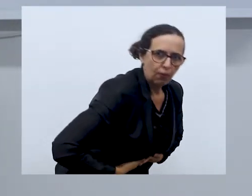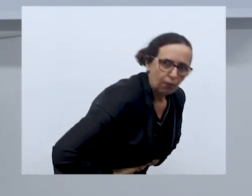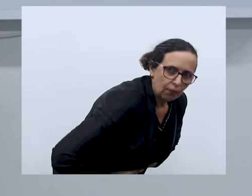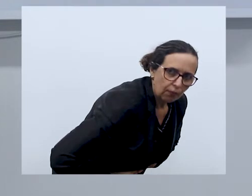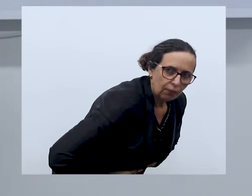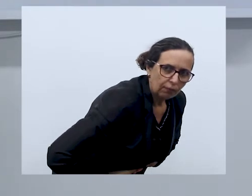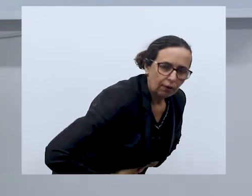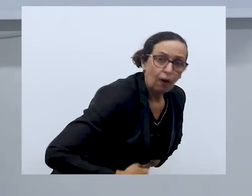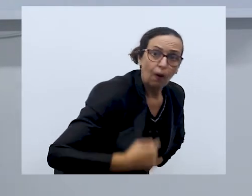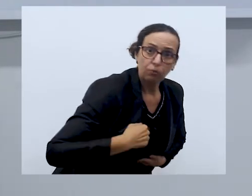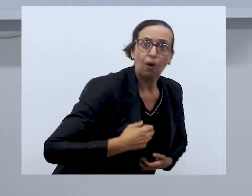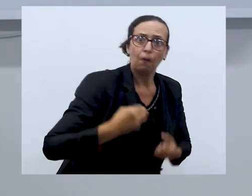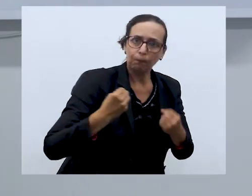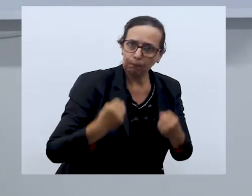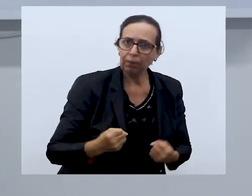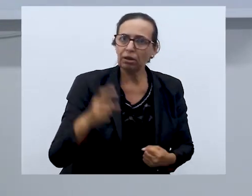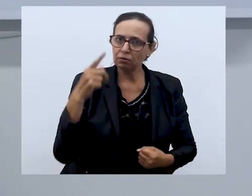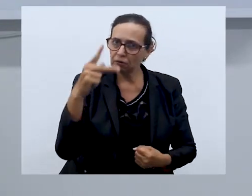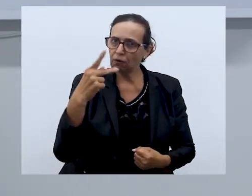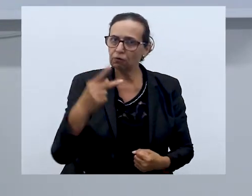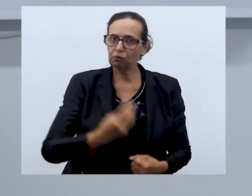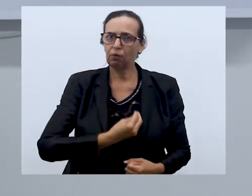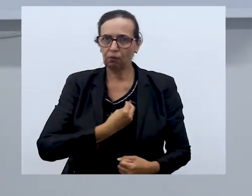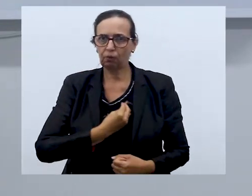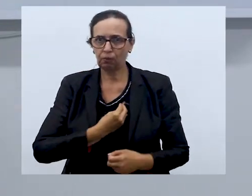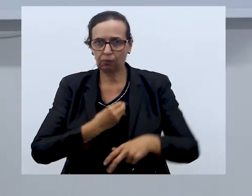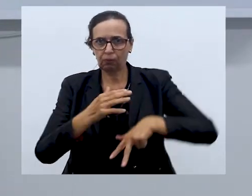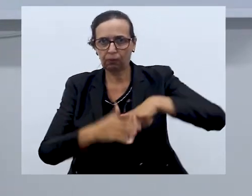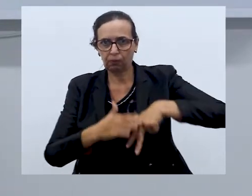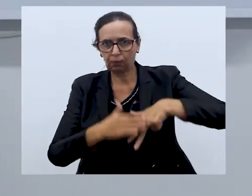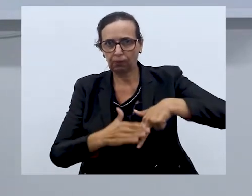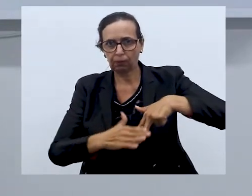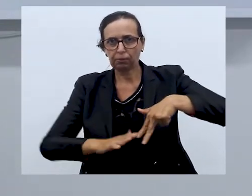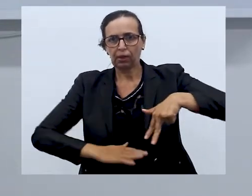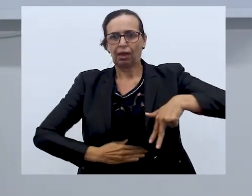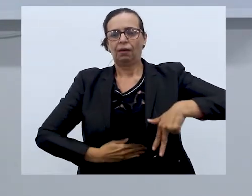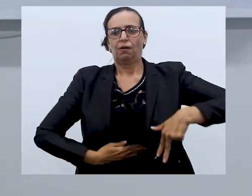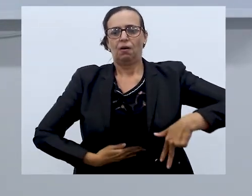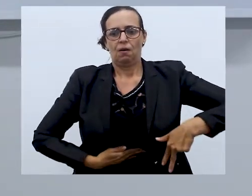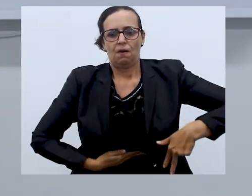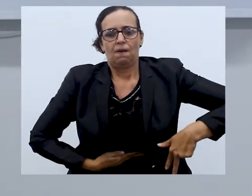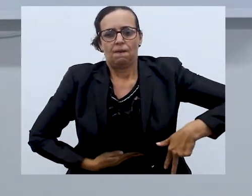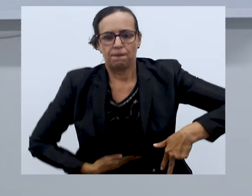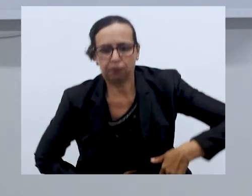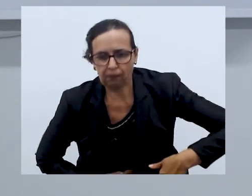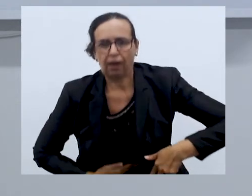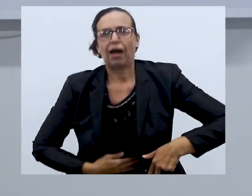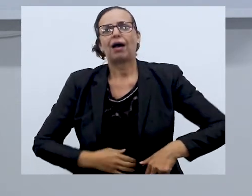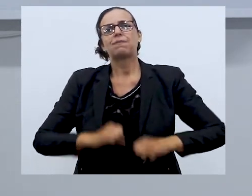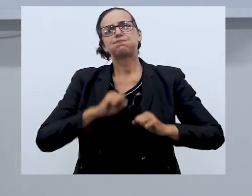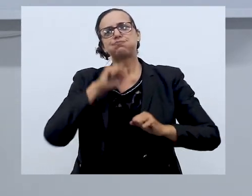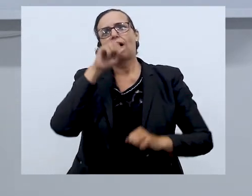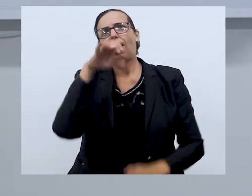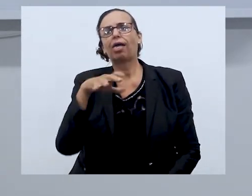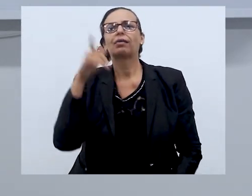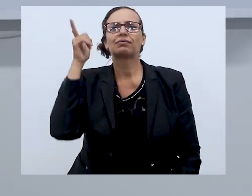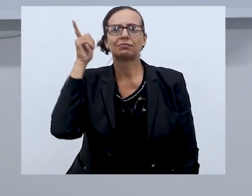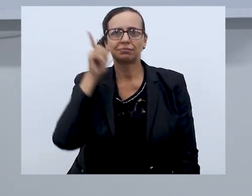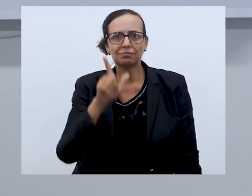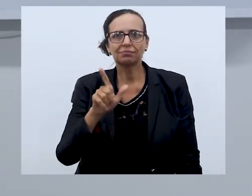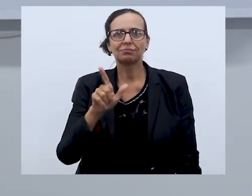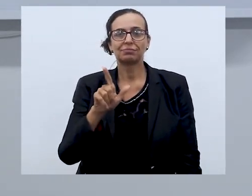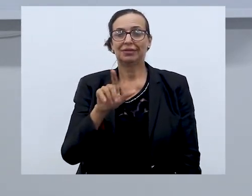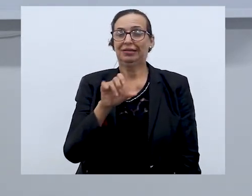das costelas nessa superfície com o peso do seu corpo. Esse impacto vai fazer com que o objeto